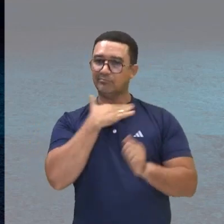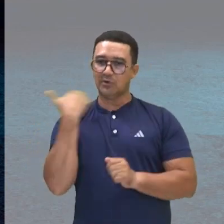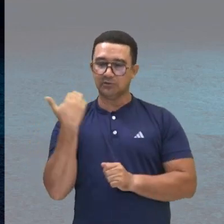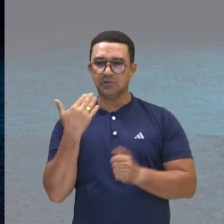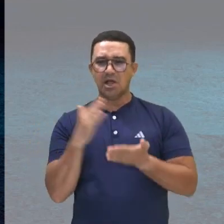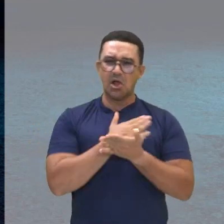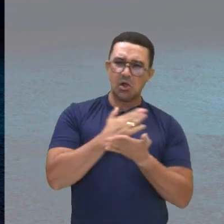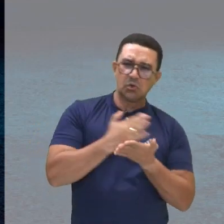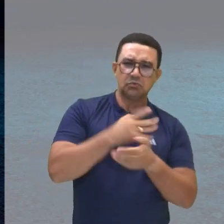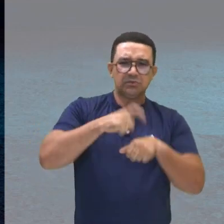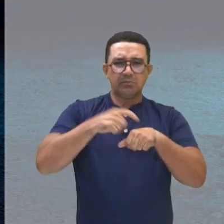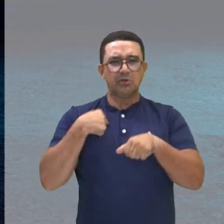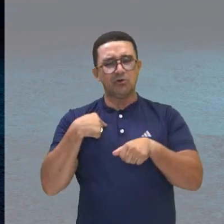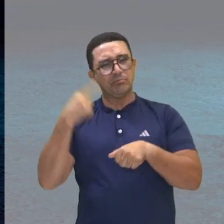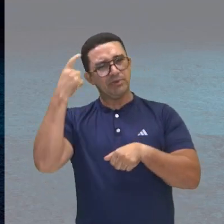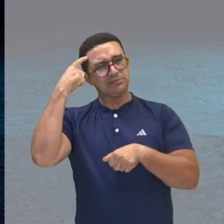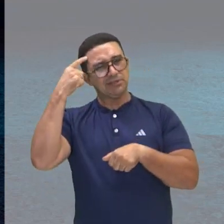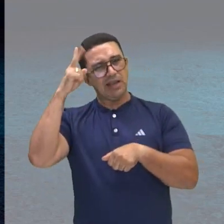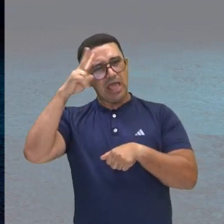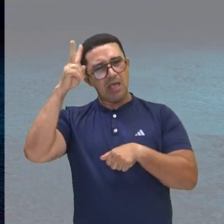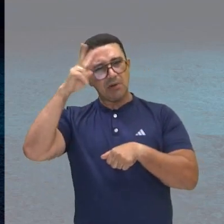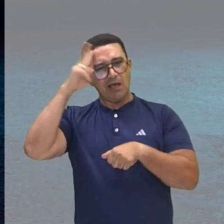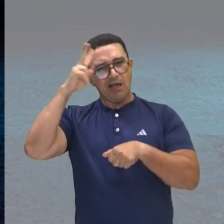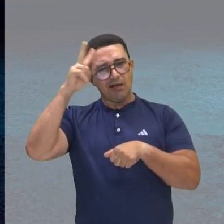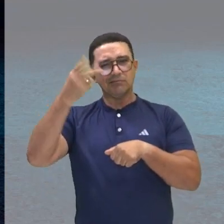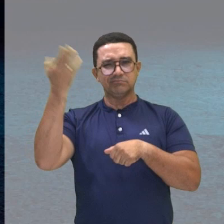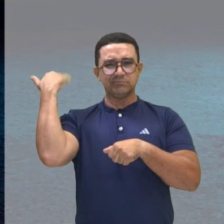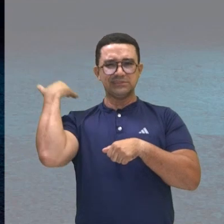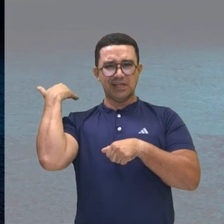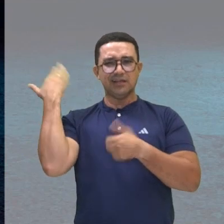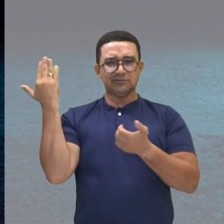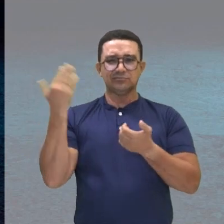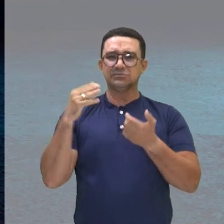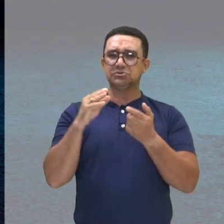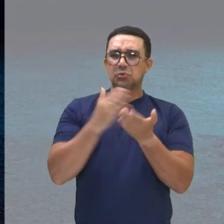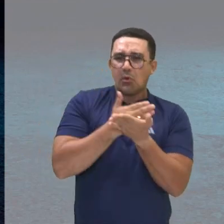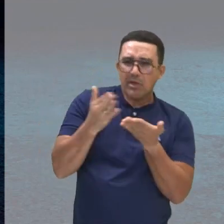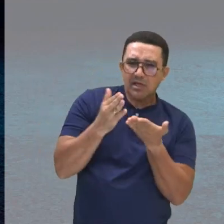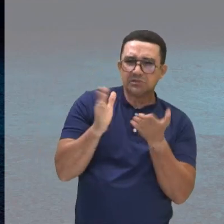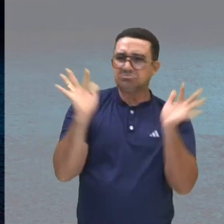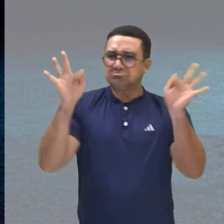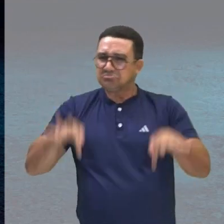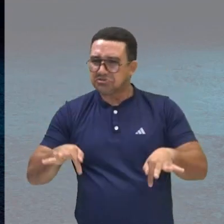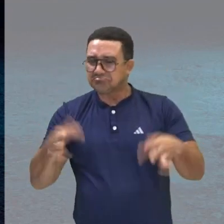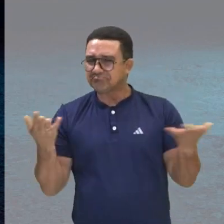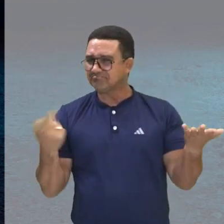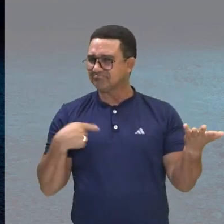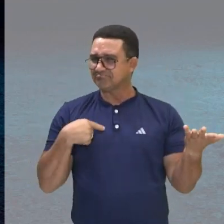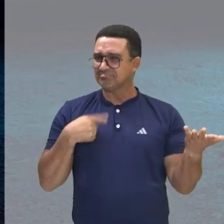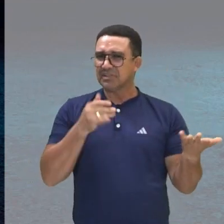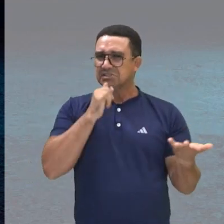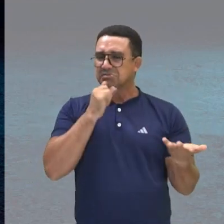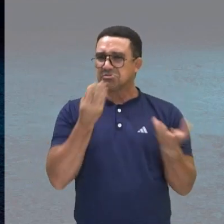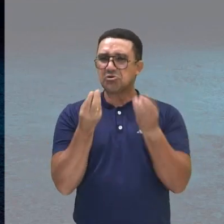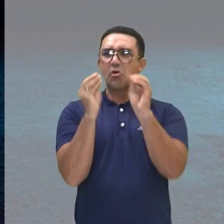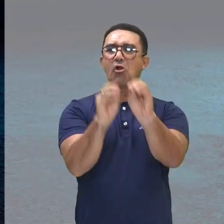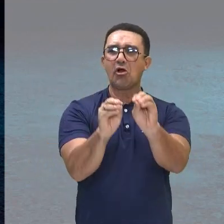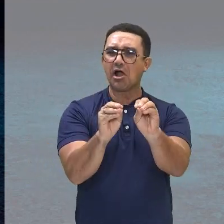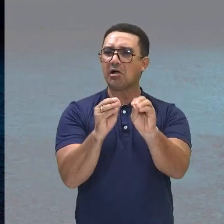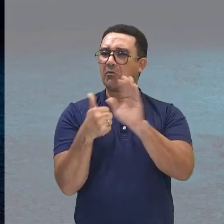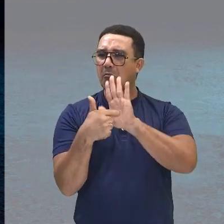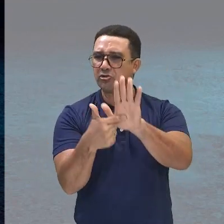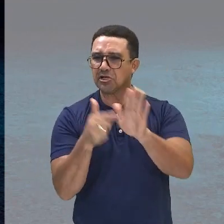se devia abrir estas memórias pelo princípio ou pelo fim, isto é, se poria em primeiro lugar o